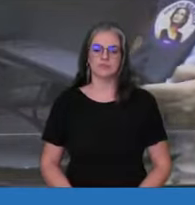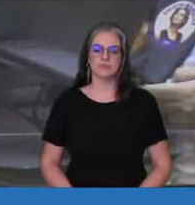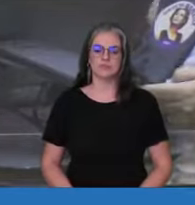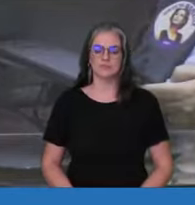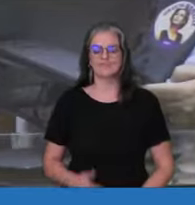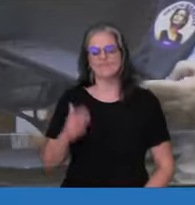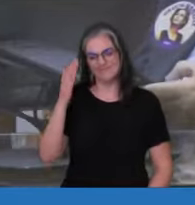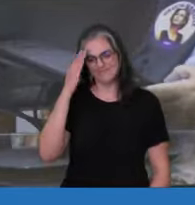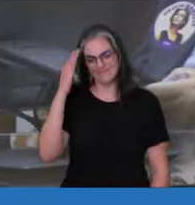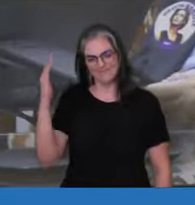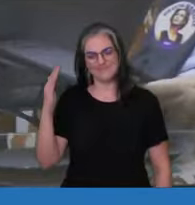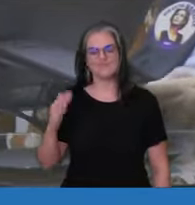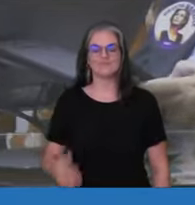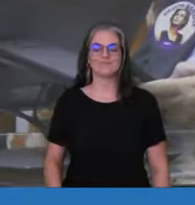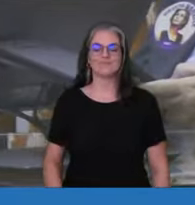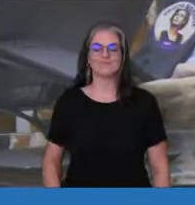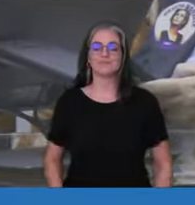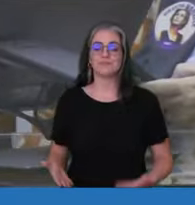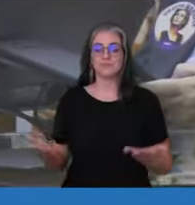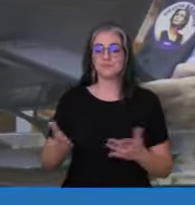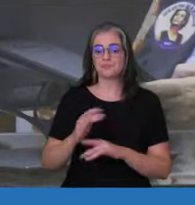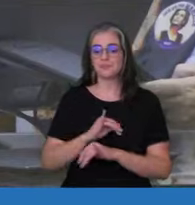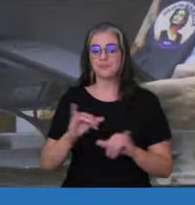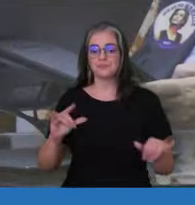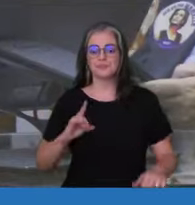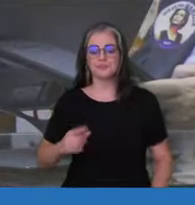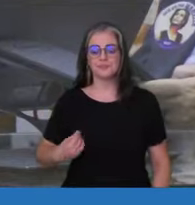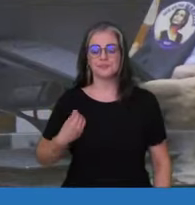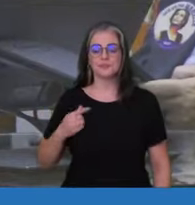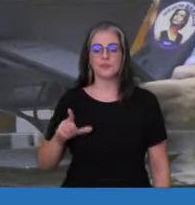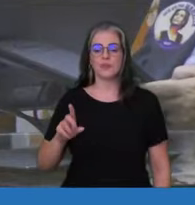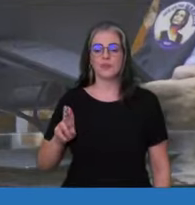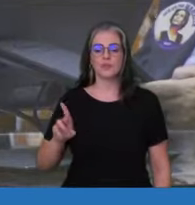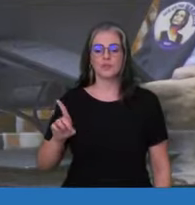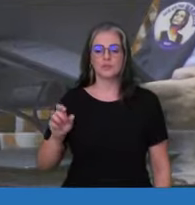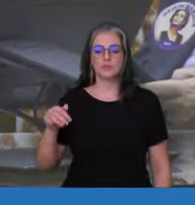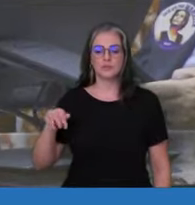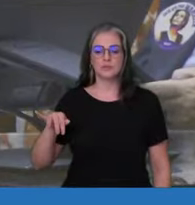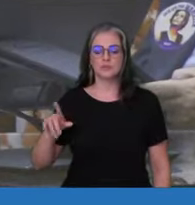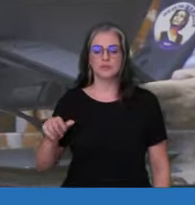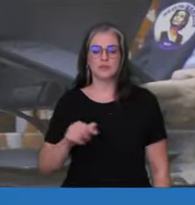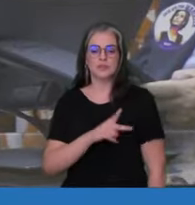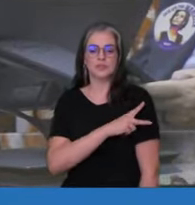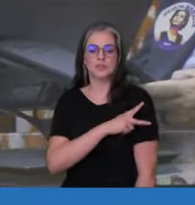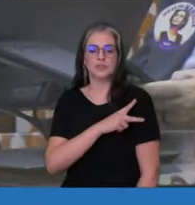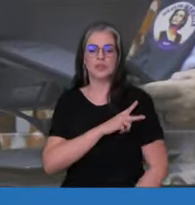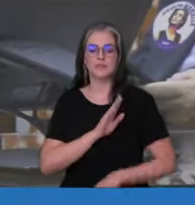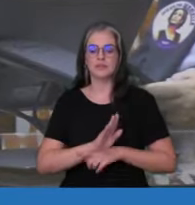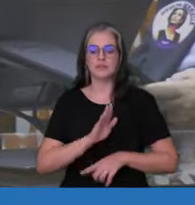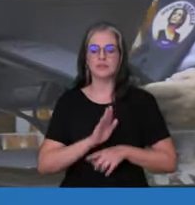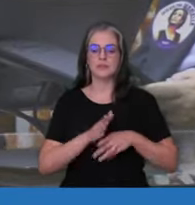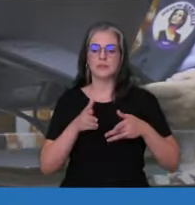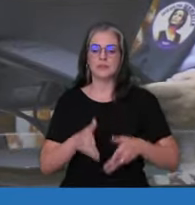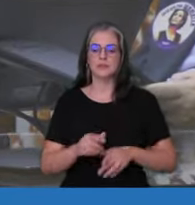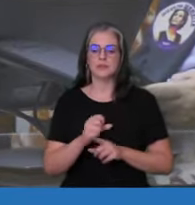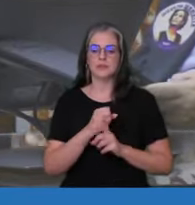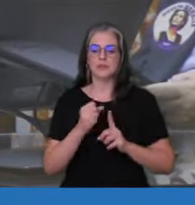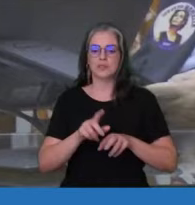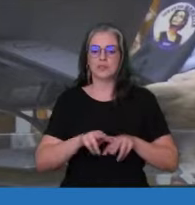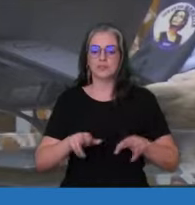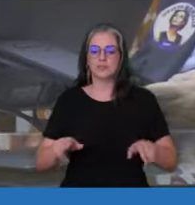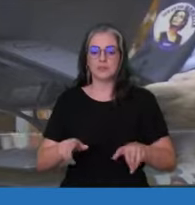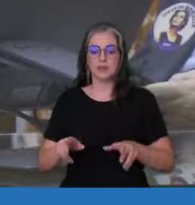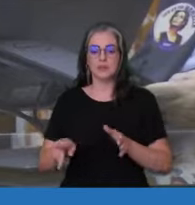Obrigada, Luciene. Anunciar também a presença de Ludmila Chagas, chefe da Assessoria de Participação Social e Diversidade do